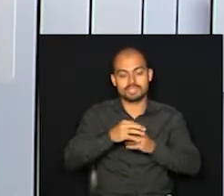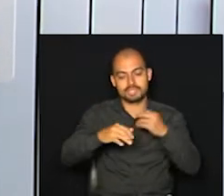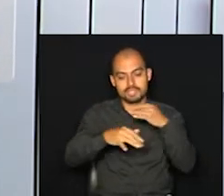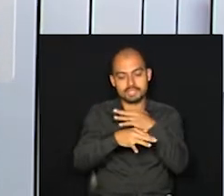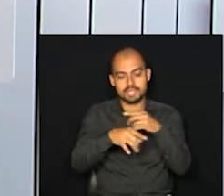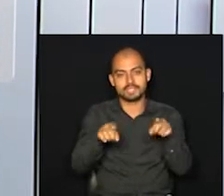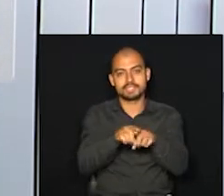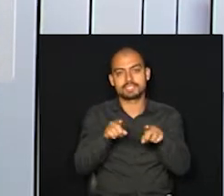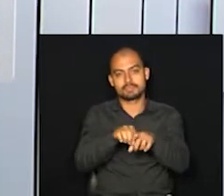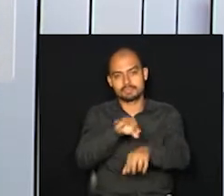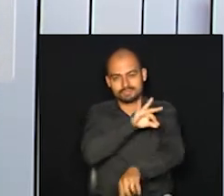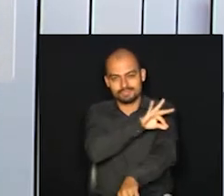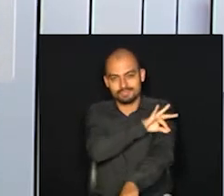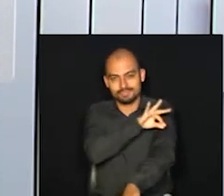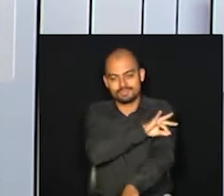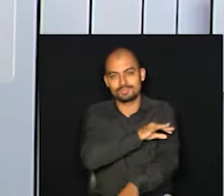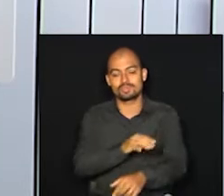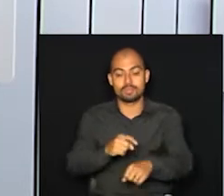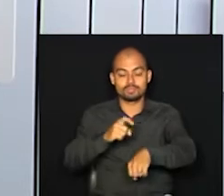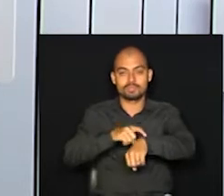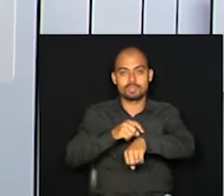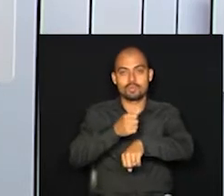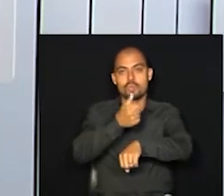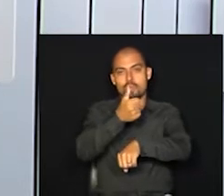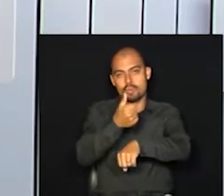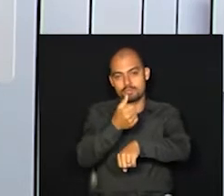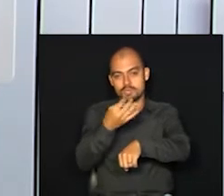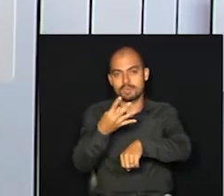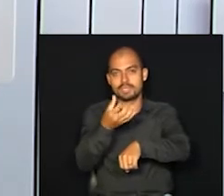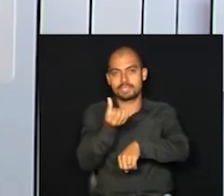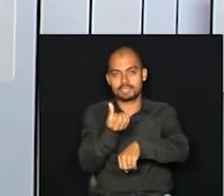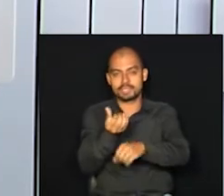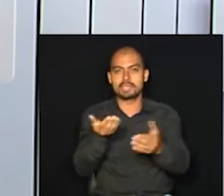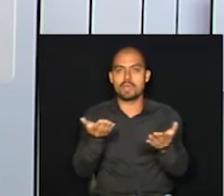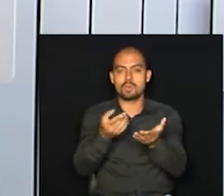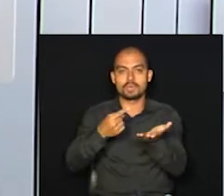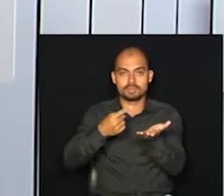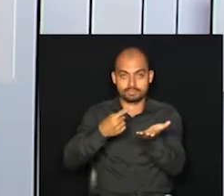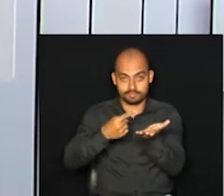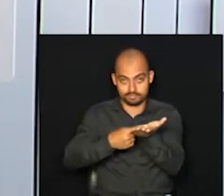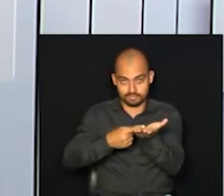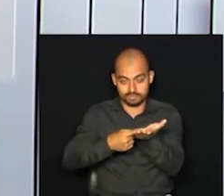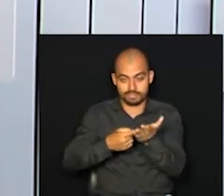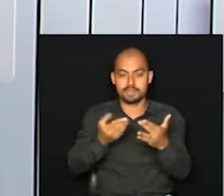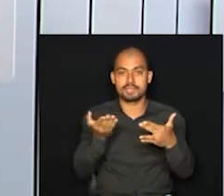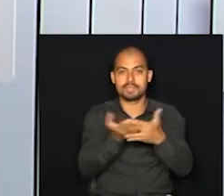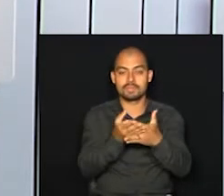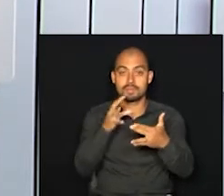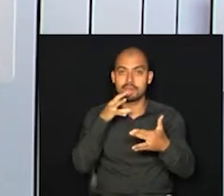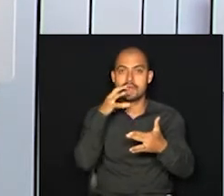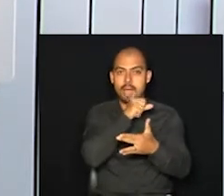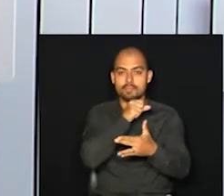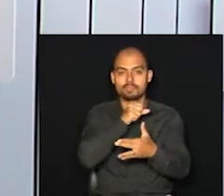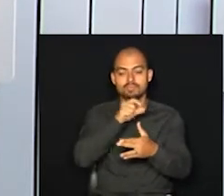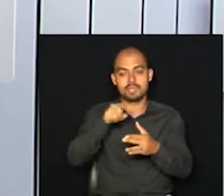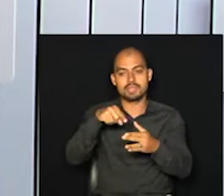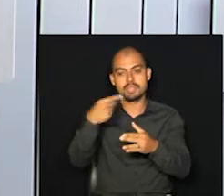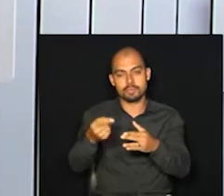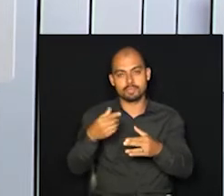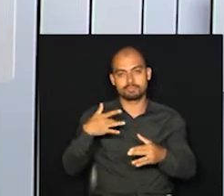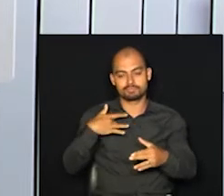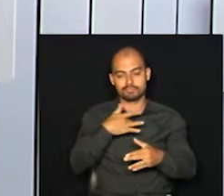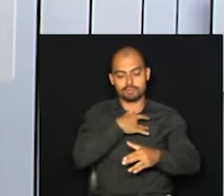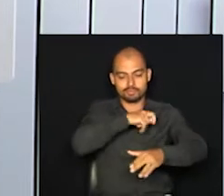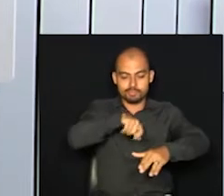do Legislativo. 1h46, a gente vai fazer o seguinte, rápido intervalo, daqui a pouco Saúde